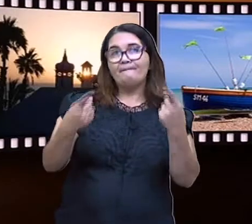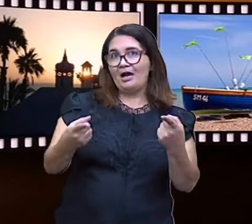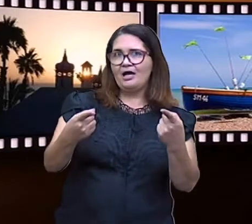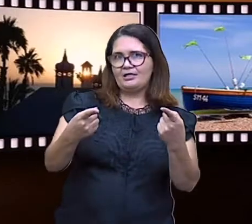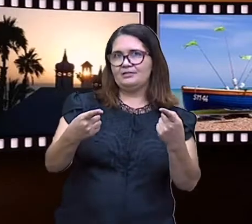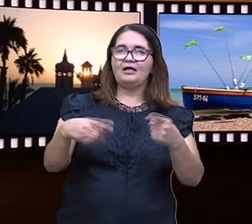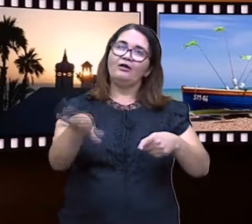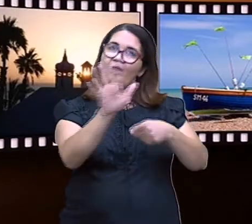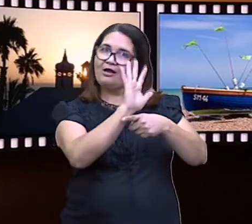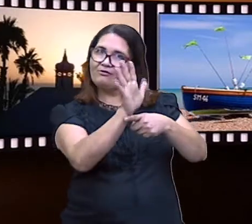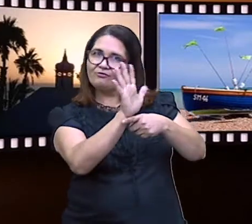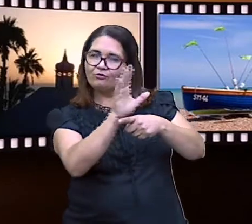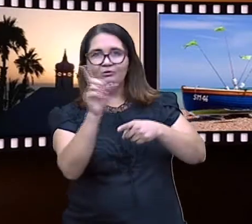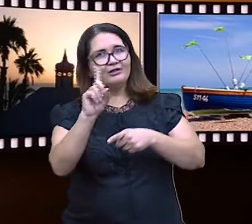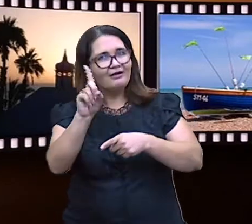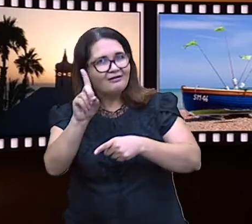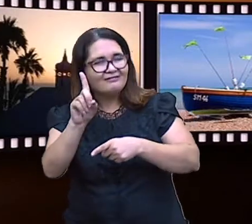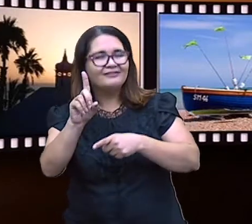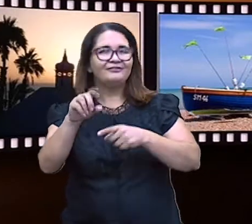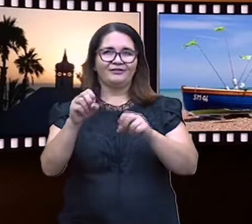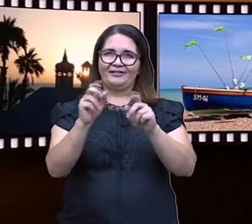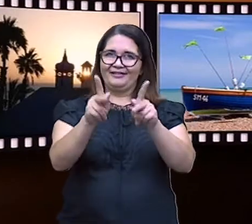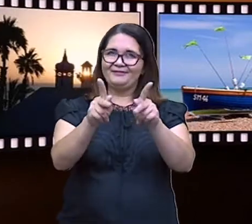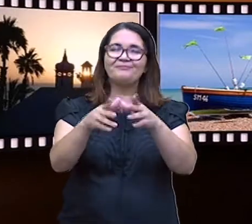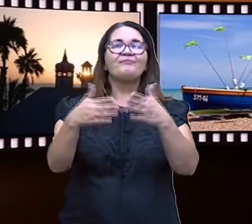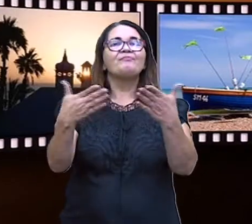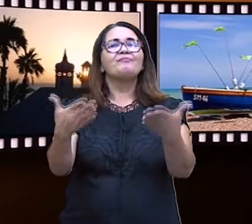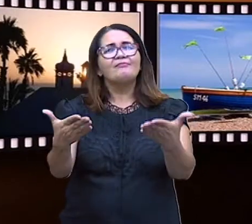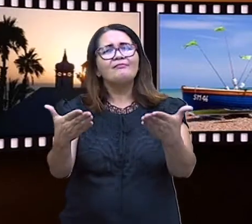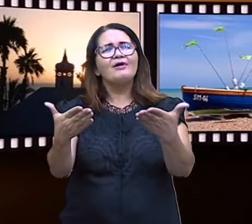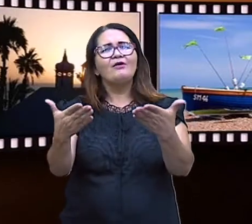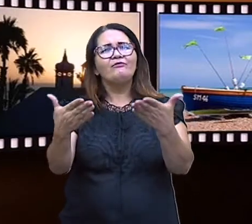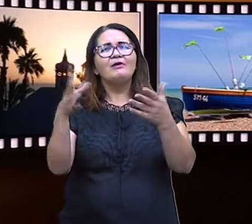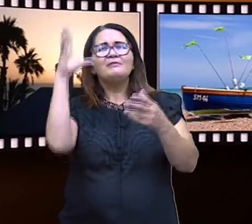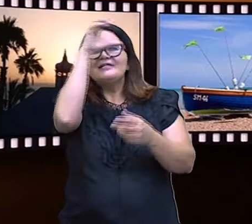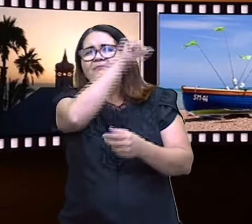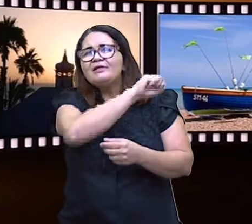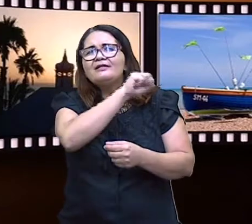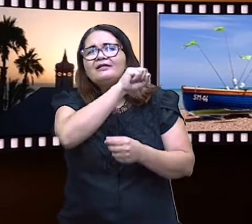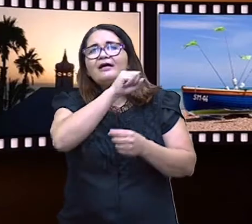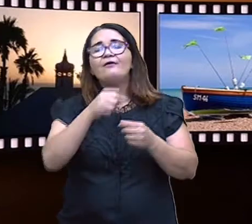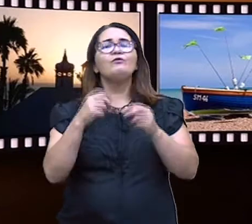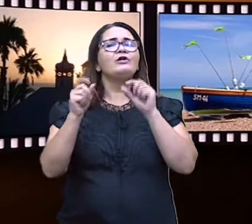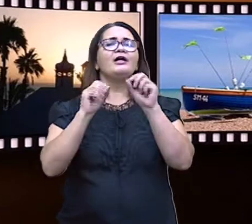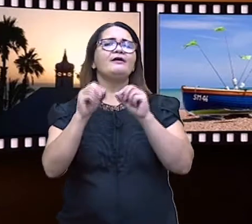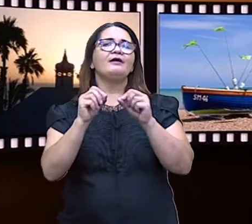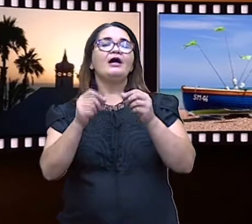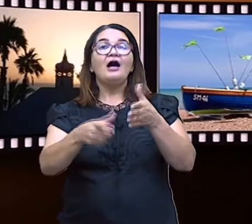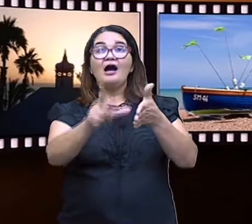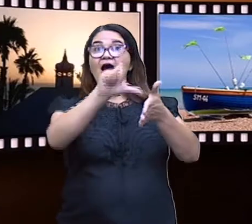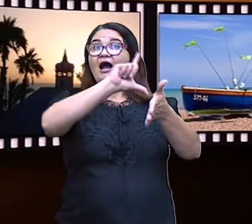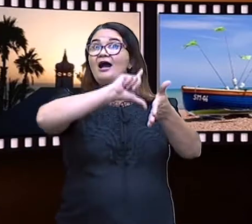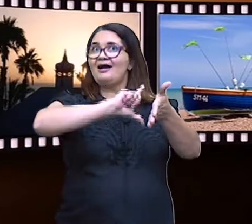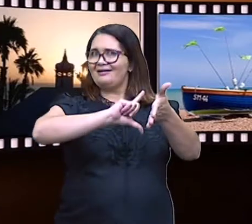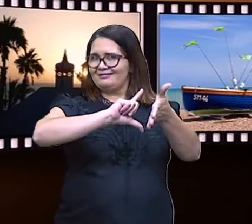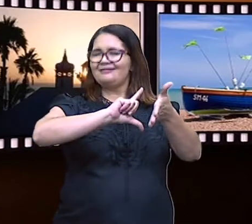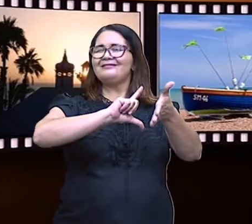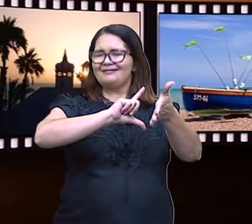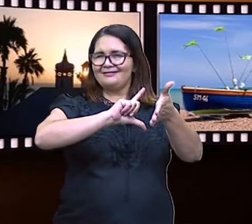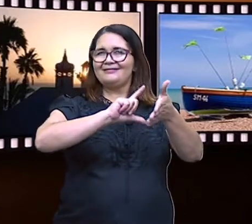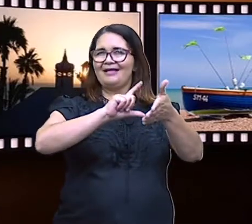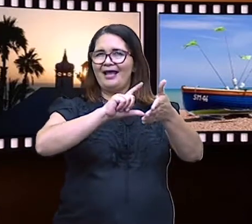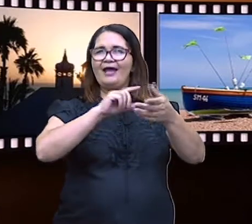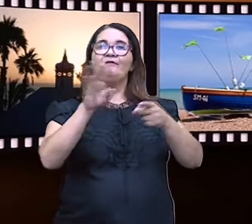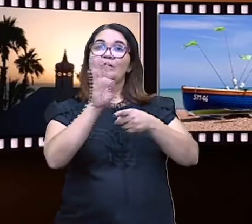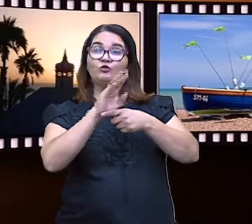será cinema, certo? Mas conversaremos aí sobre o que vem antes dos filmes irem para as telinhas e